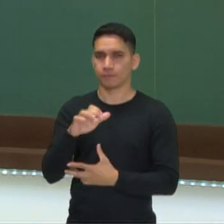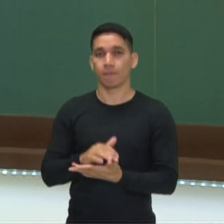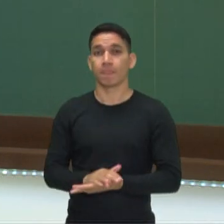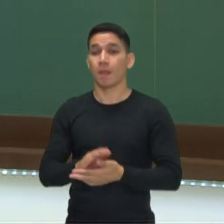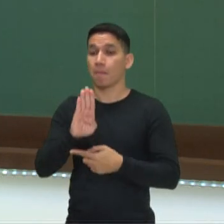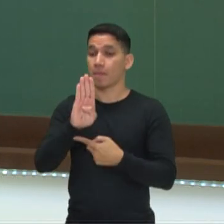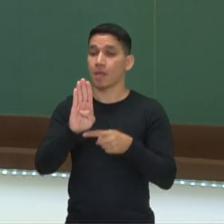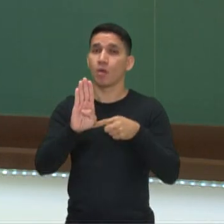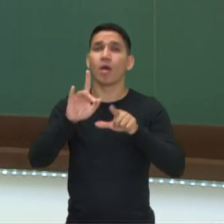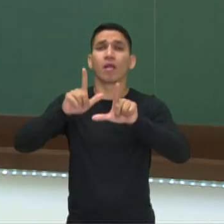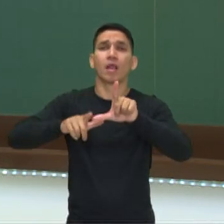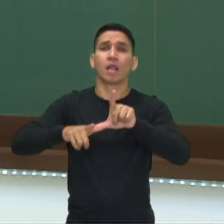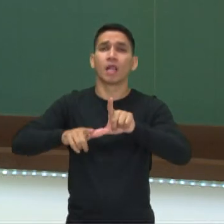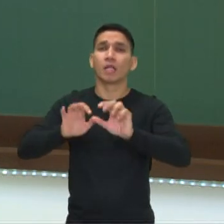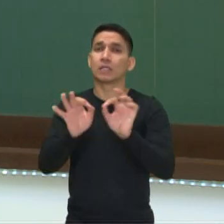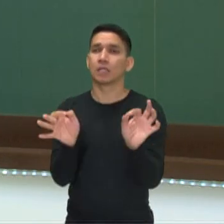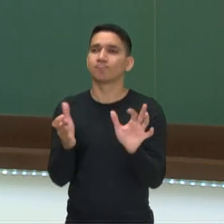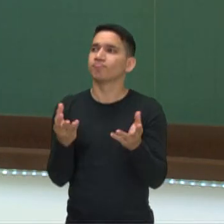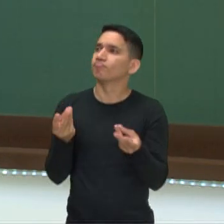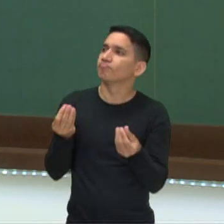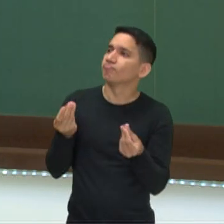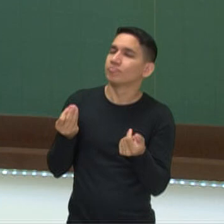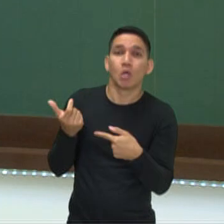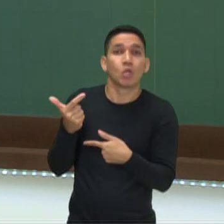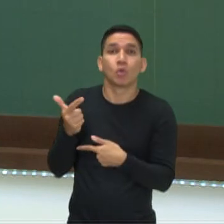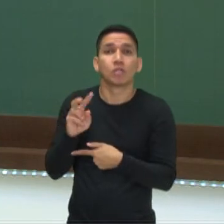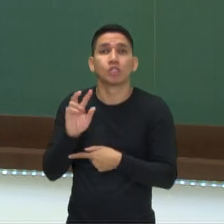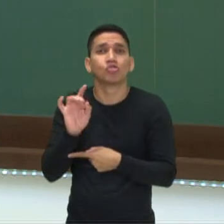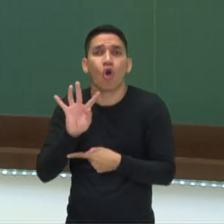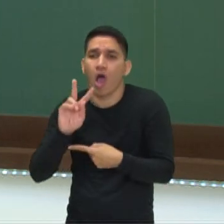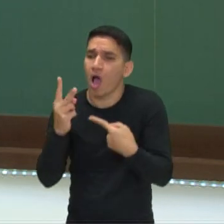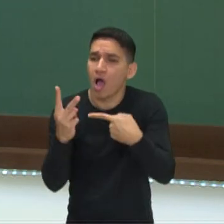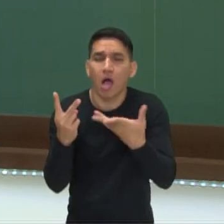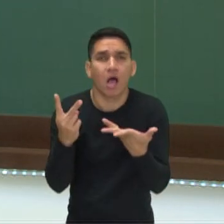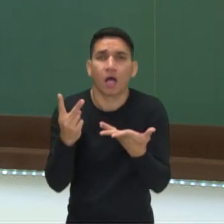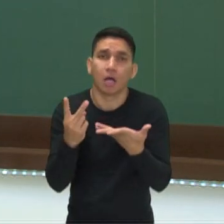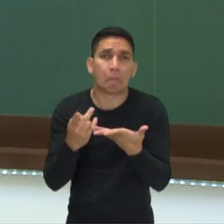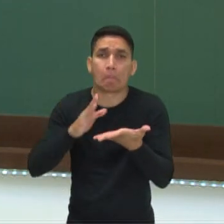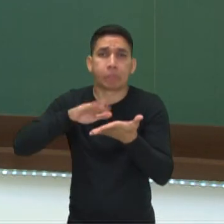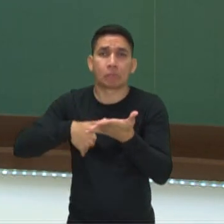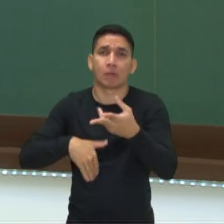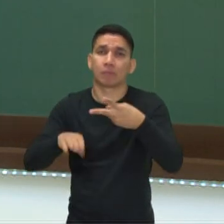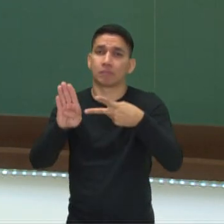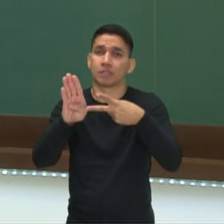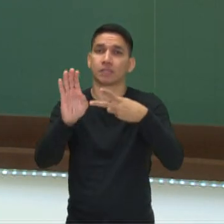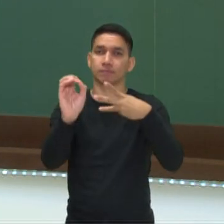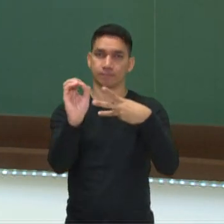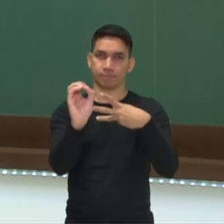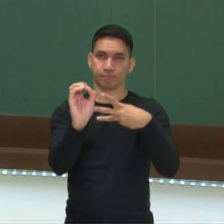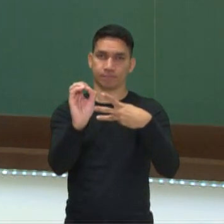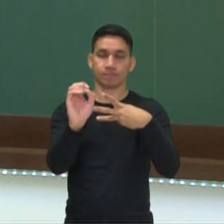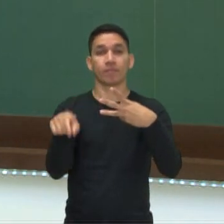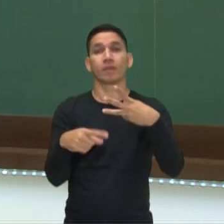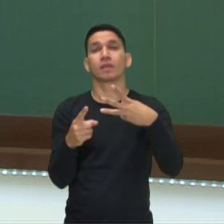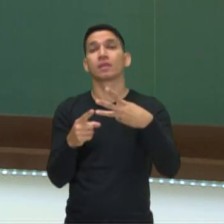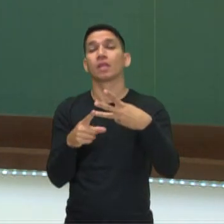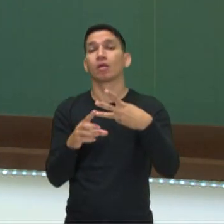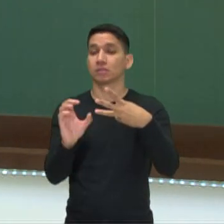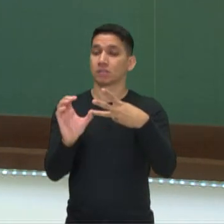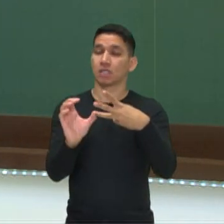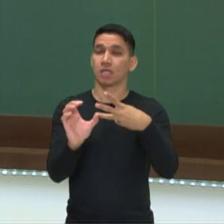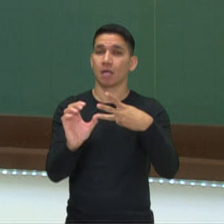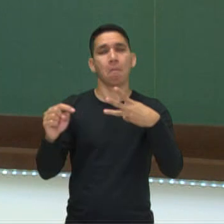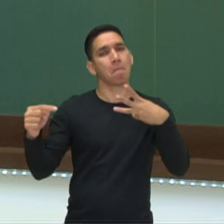letra simples. Opa, eu não tenho H no problema. Então, significa que o meu B vale 0. E o C,